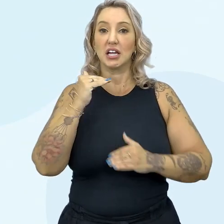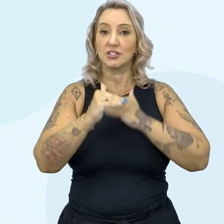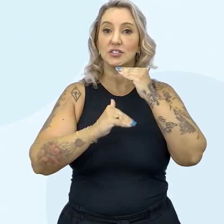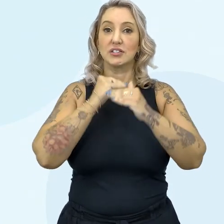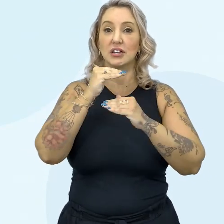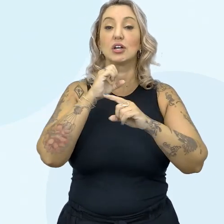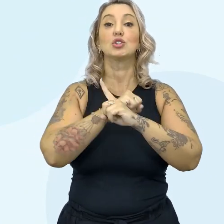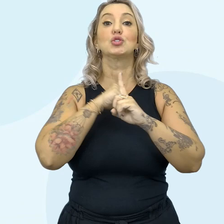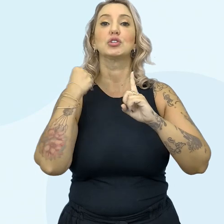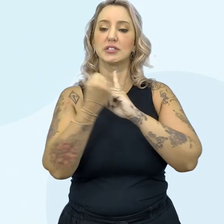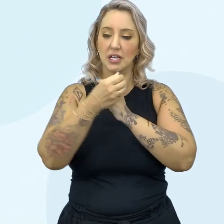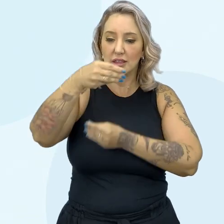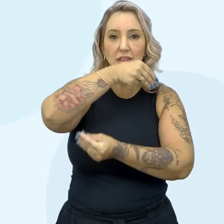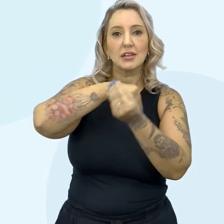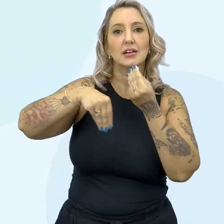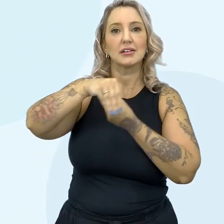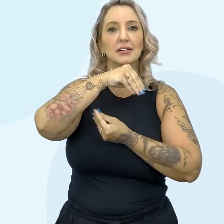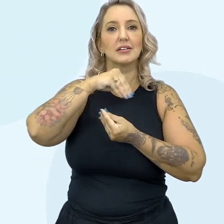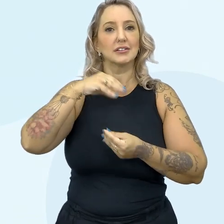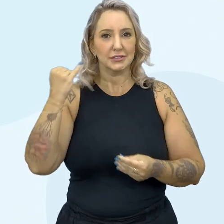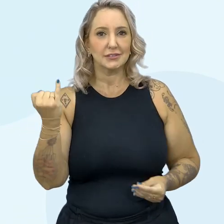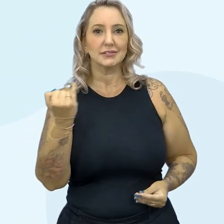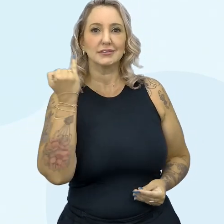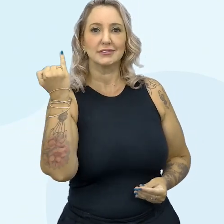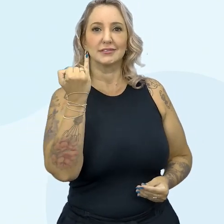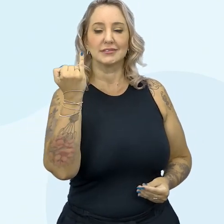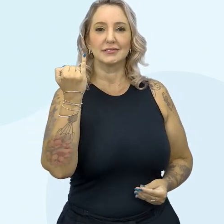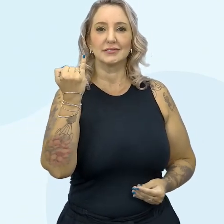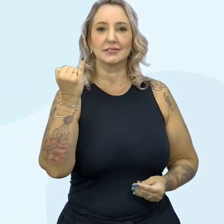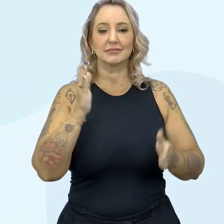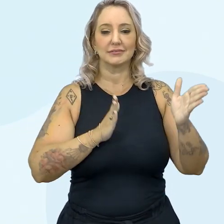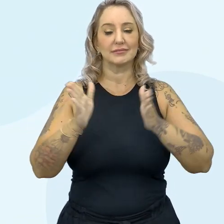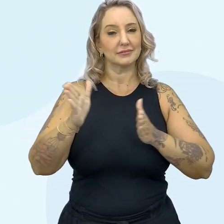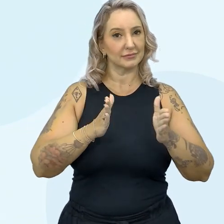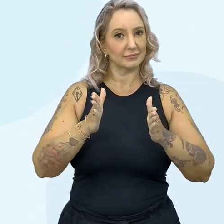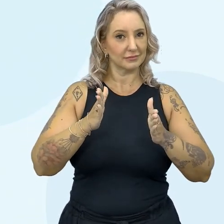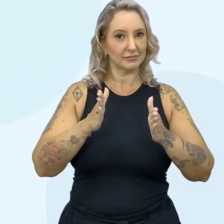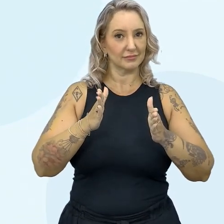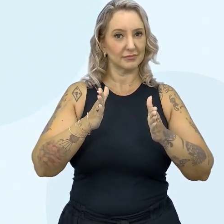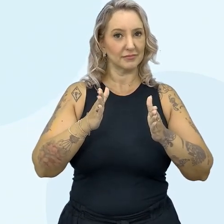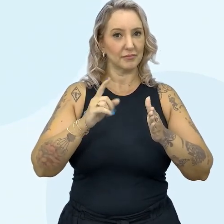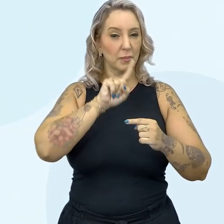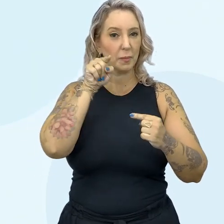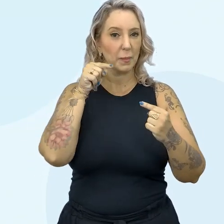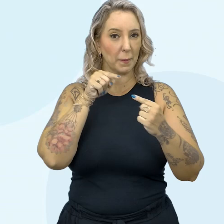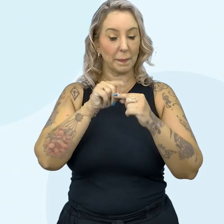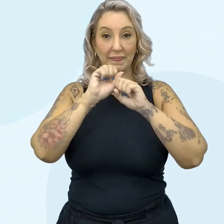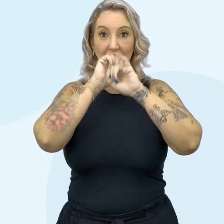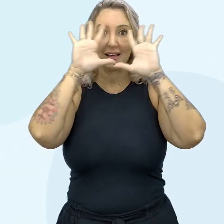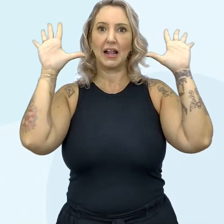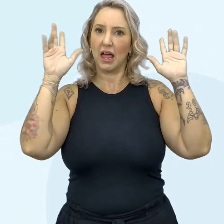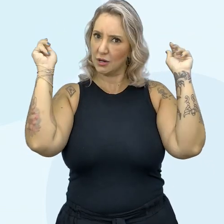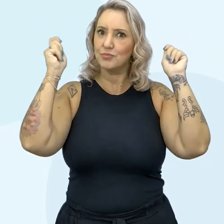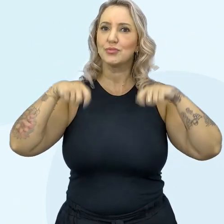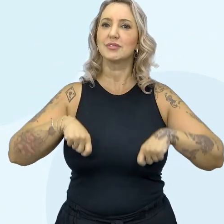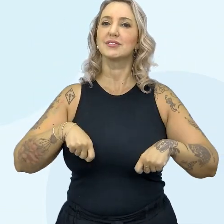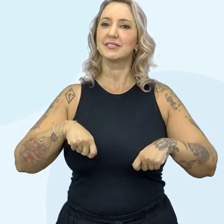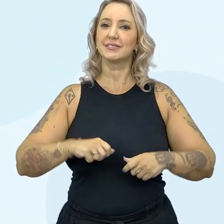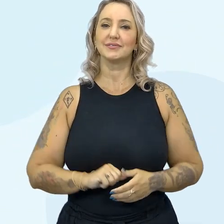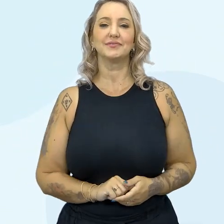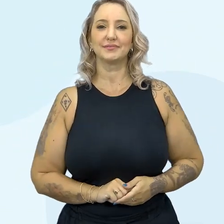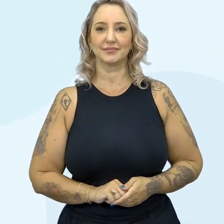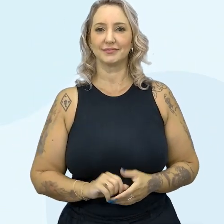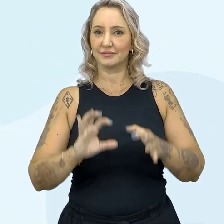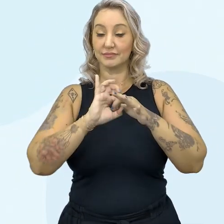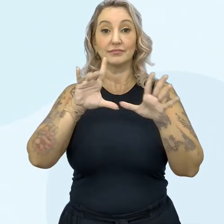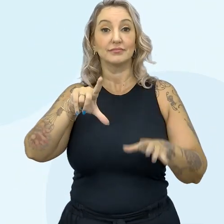e sociedade podem ser de grande valia para traçar caminhos com objetivos claros e possíveis. A